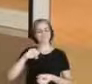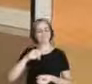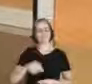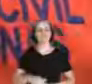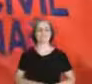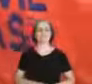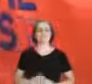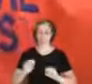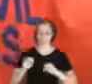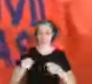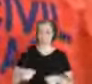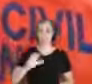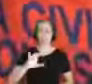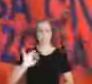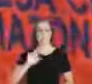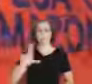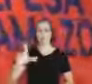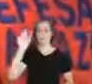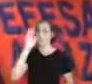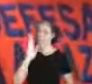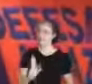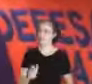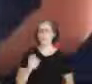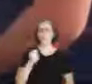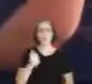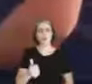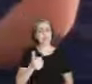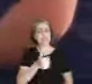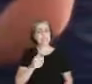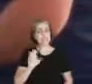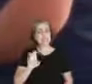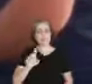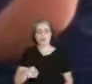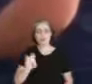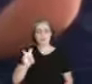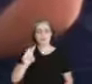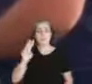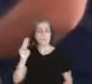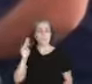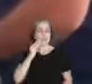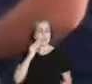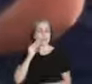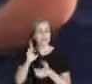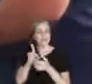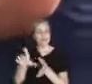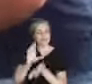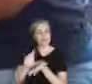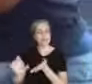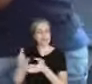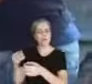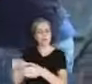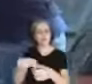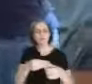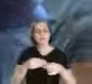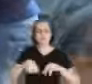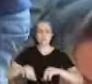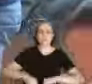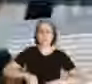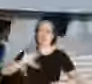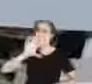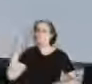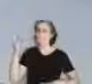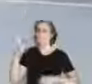sustentabilidade. A Defesa Civil Nacional repassou quase 15 milhões e meio de reais a municípios atingidos por desastres naturais.